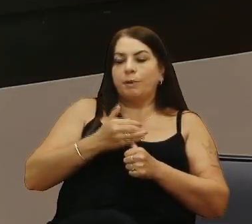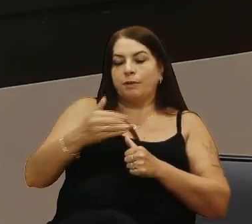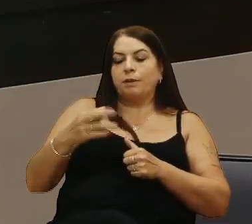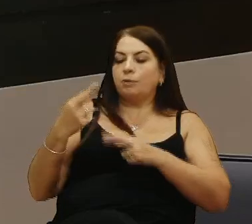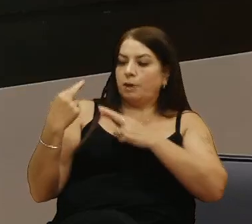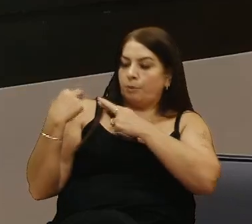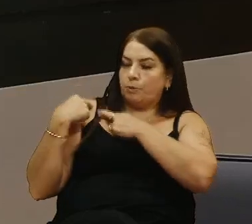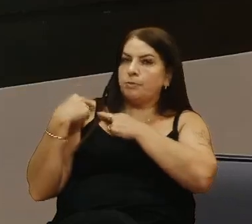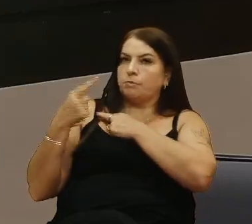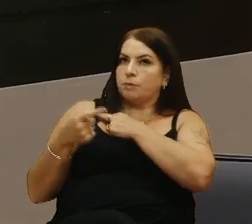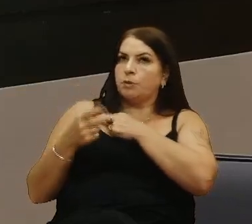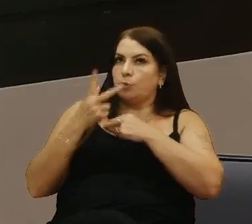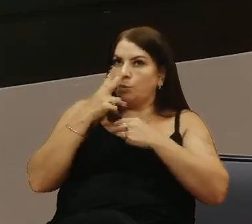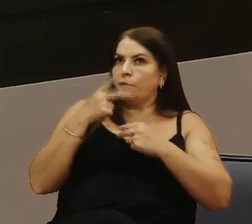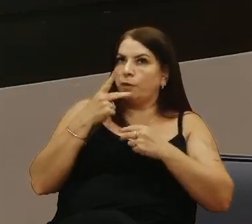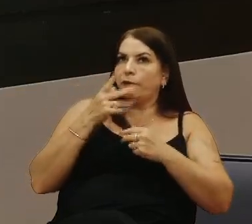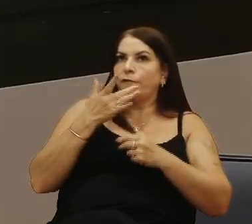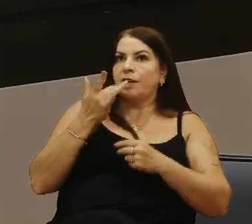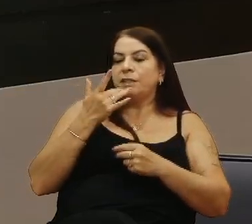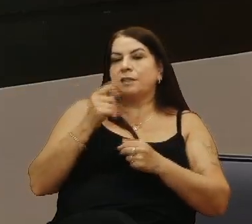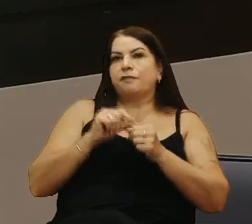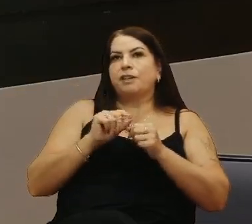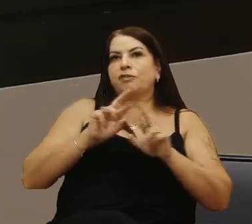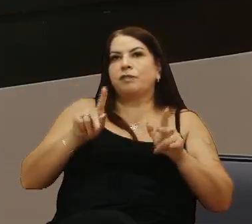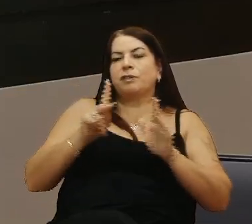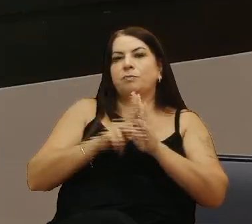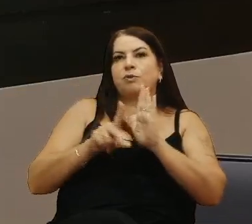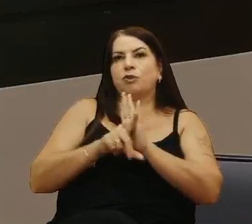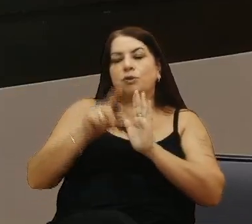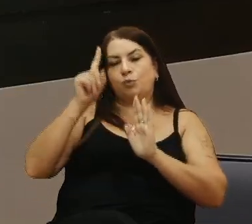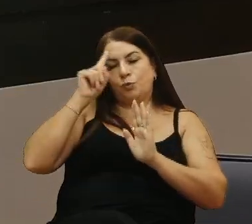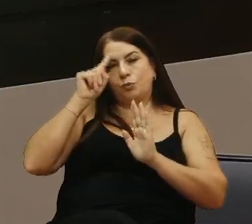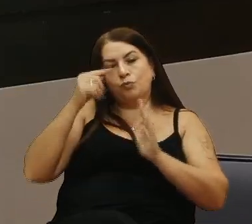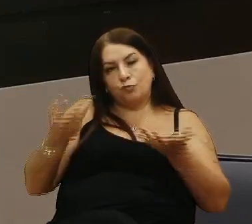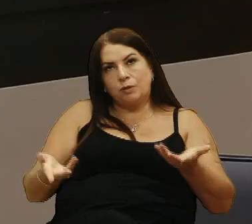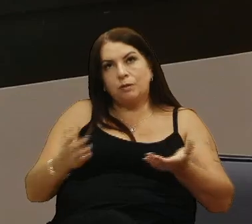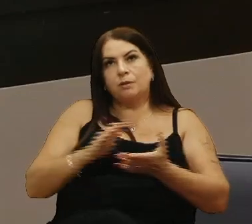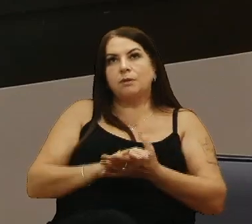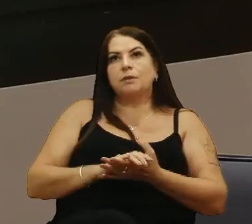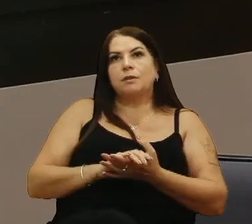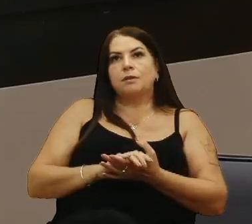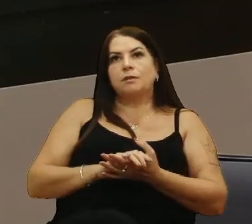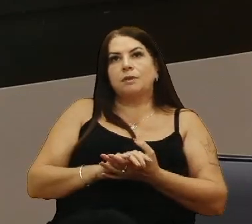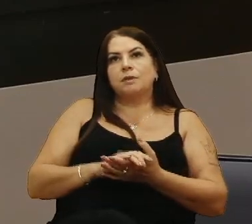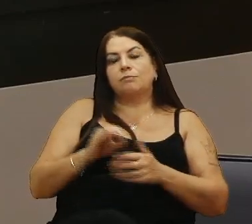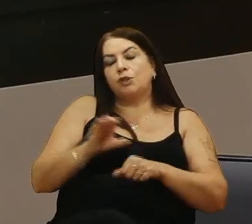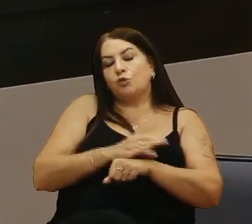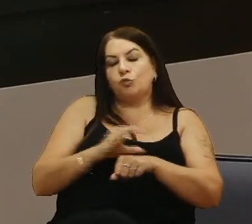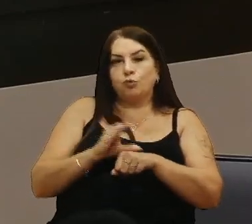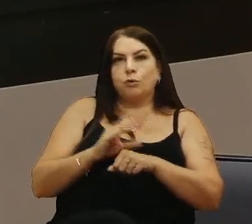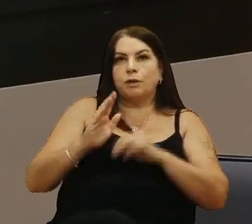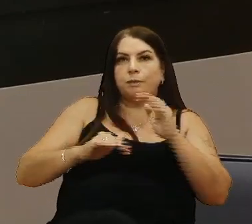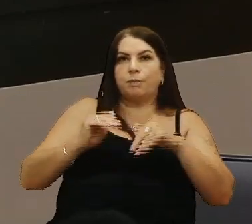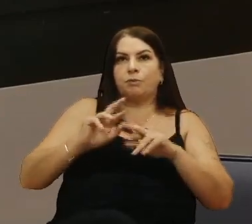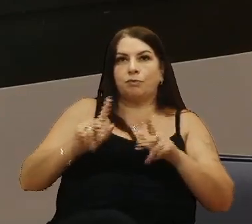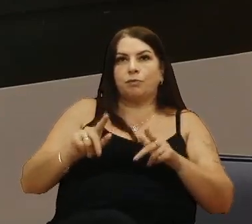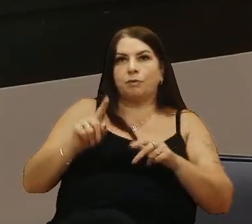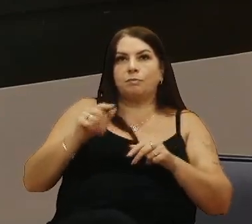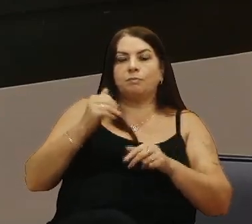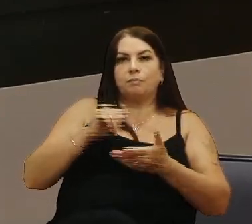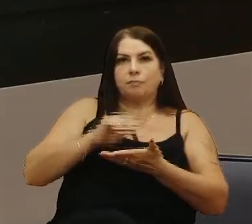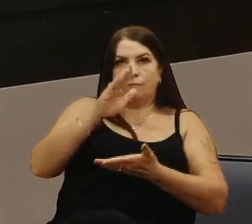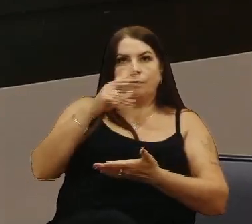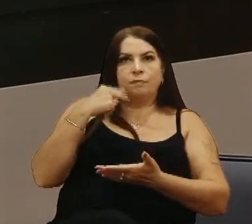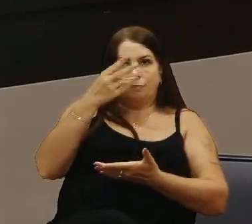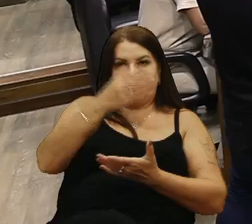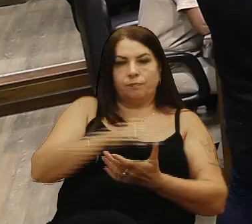responsabilidade. E, igual eu falei, era fácil a gente vir aqui com diversos projetos todos os dias e que seria inconstitucional, mas na prática é bem difícil. O senhor pediu uma parte?